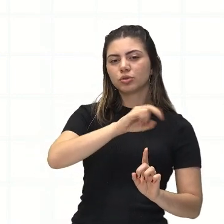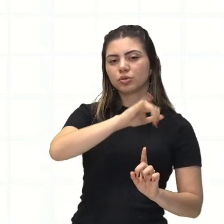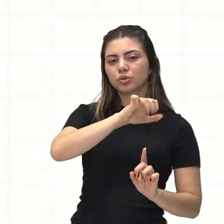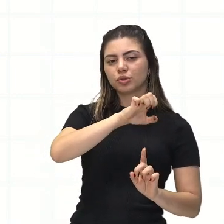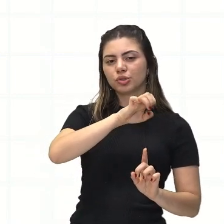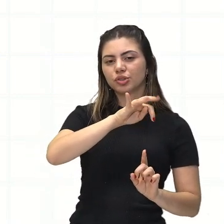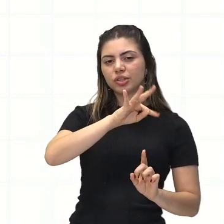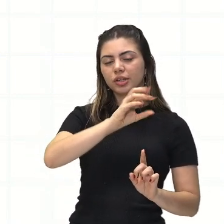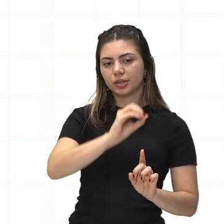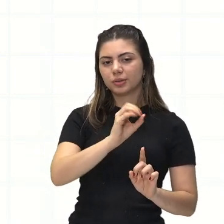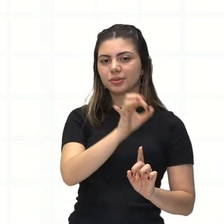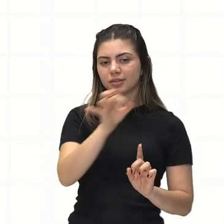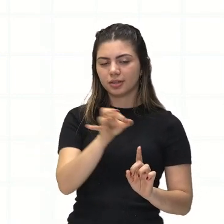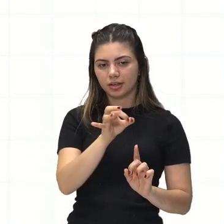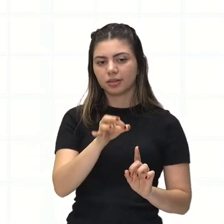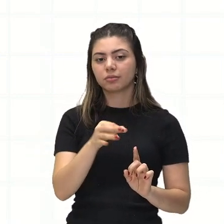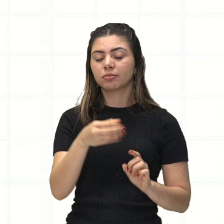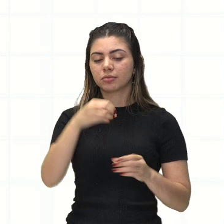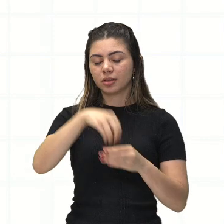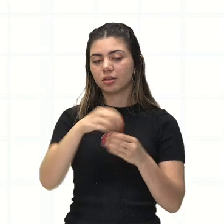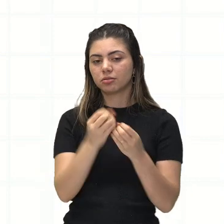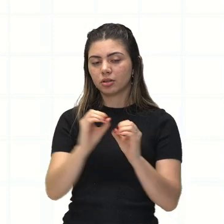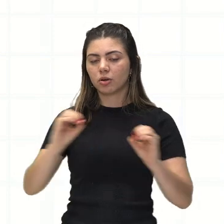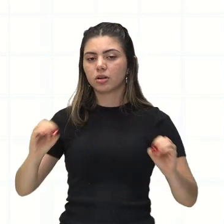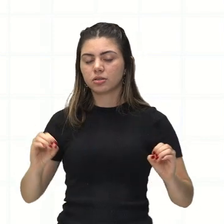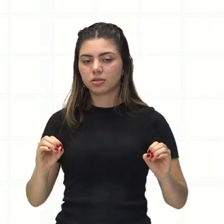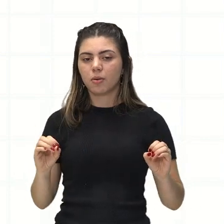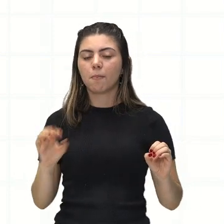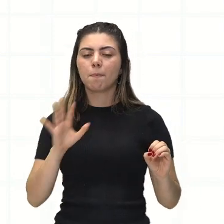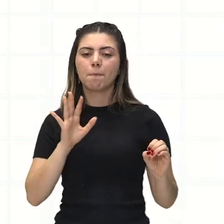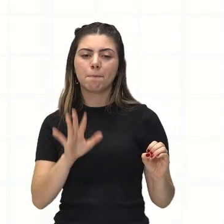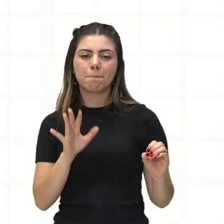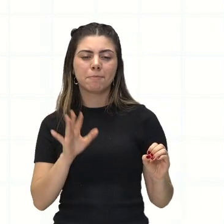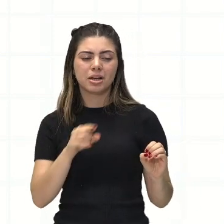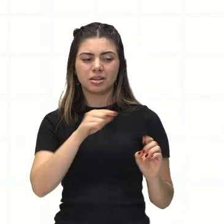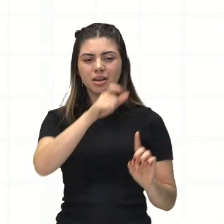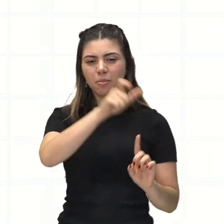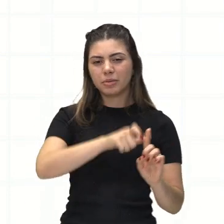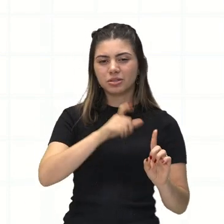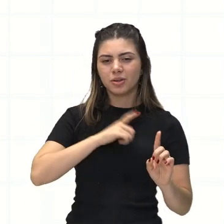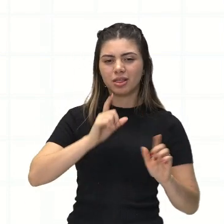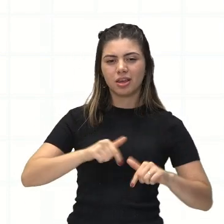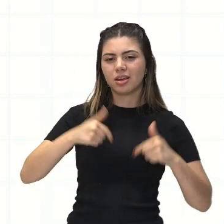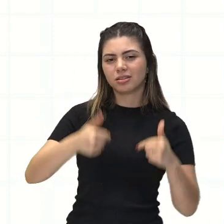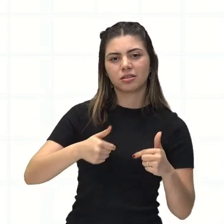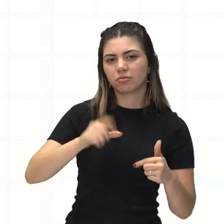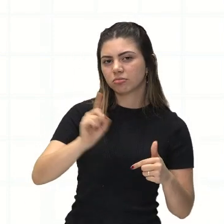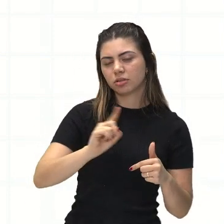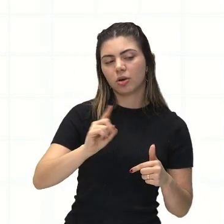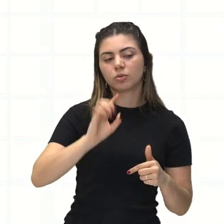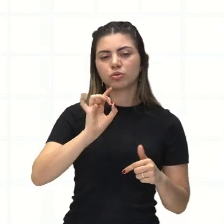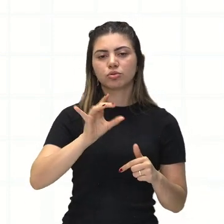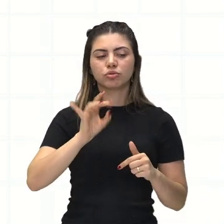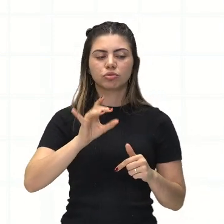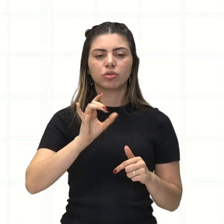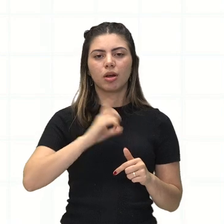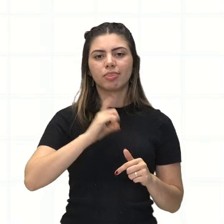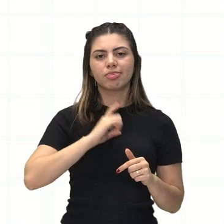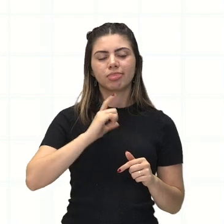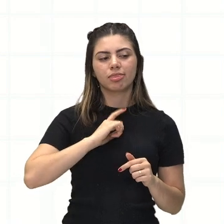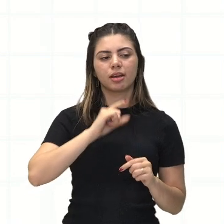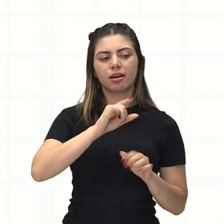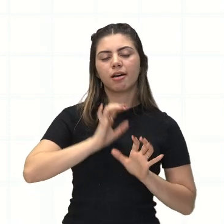Eu vou ter um sujeito nessa oração, só que não vai ser esse sujeito que vai estar praticando a ação. Ele vai estar recebendo a ação,